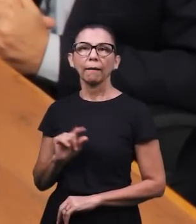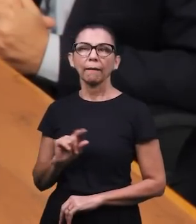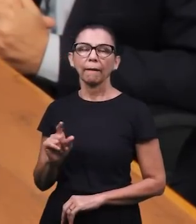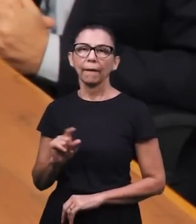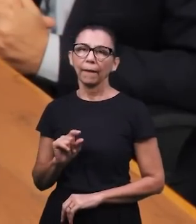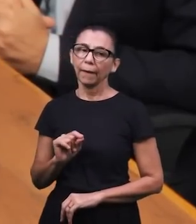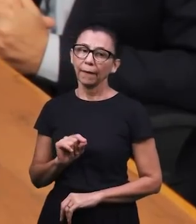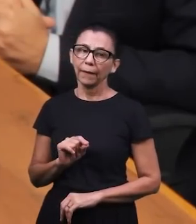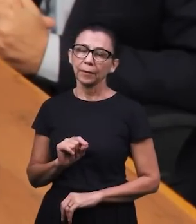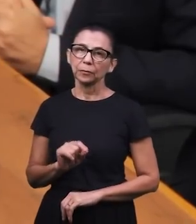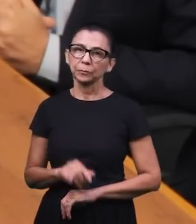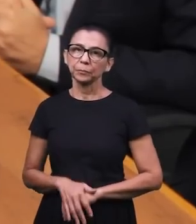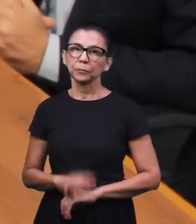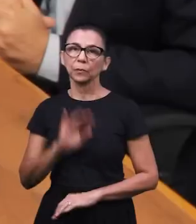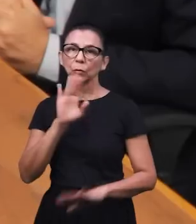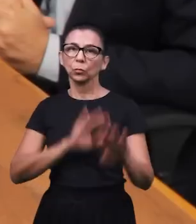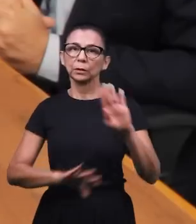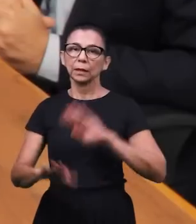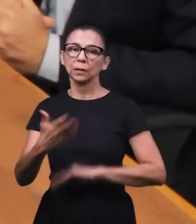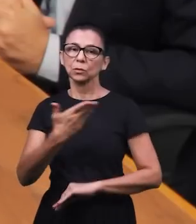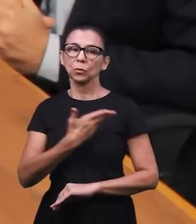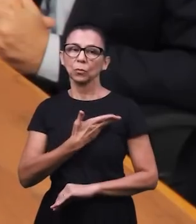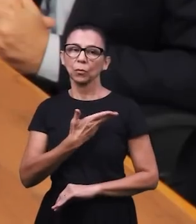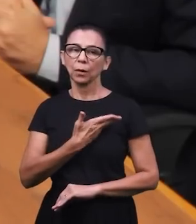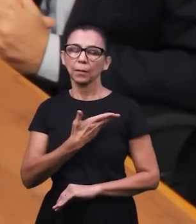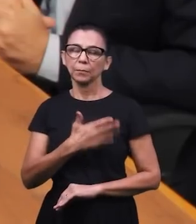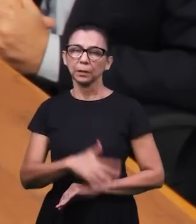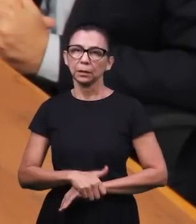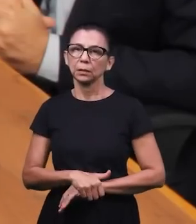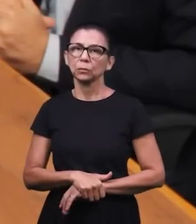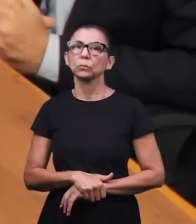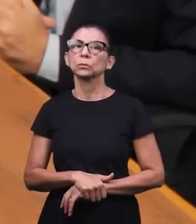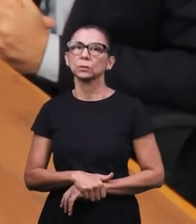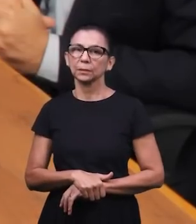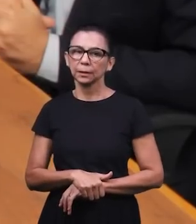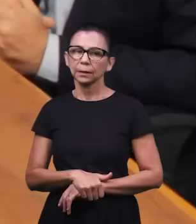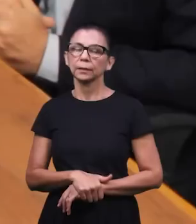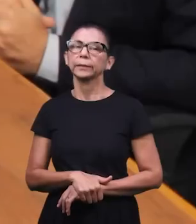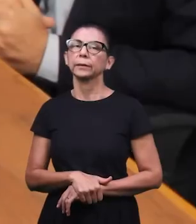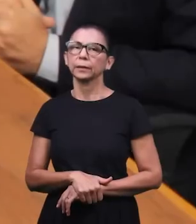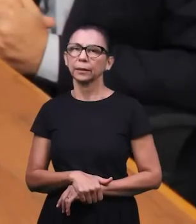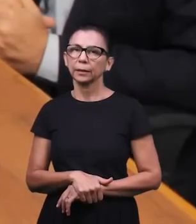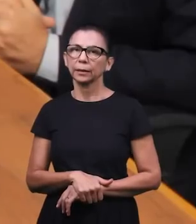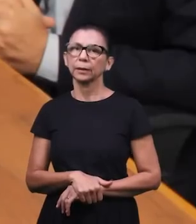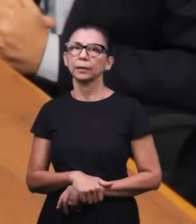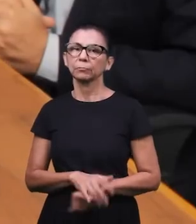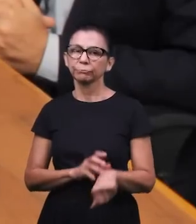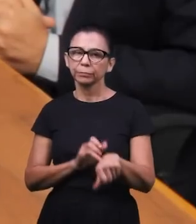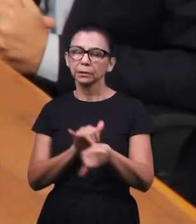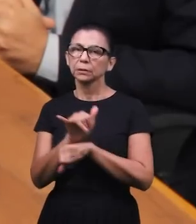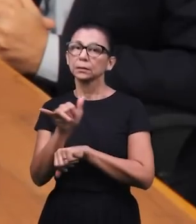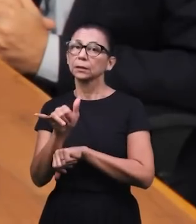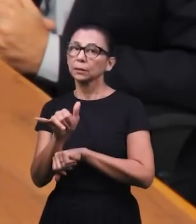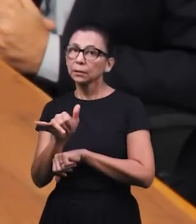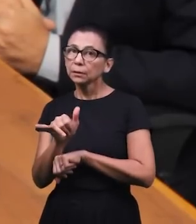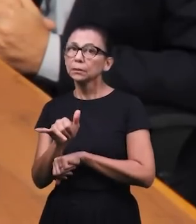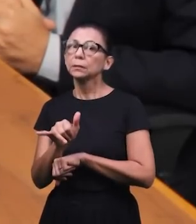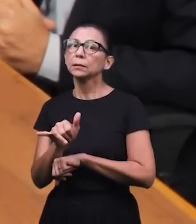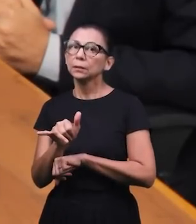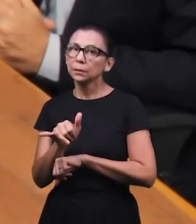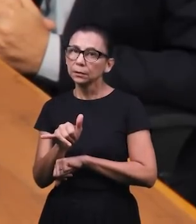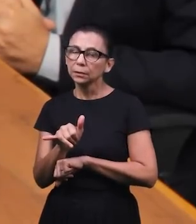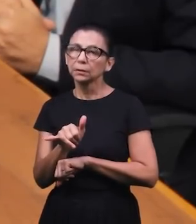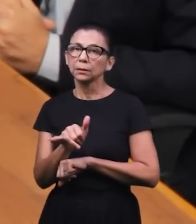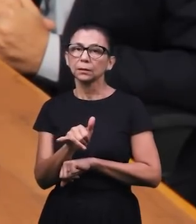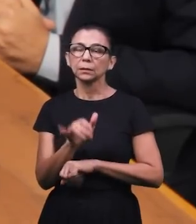deixe enganar, as más companhias corrompem os bons costumes. Então veja só, meu irmão, às vezes